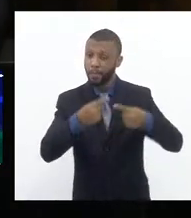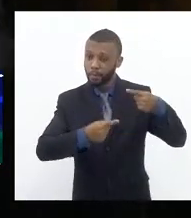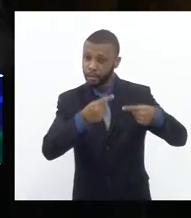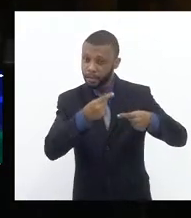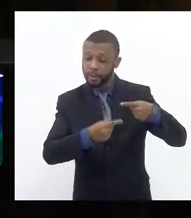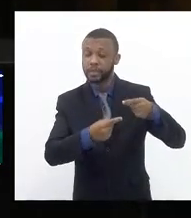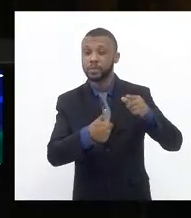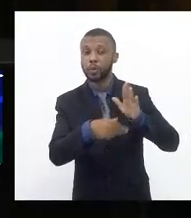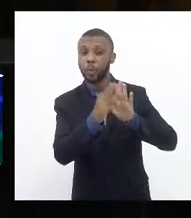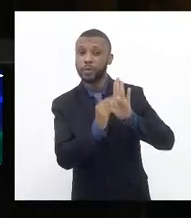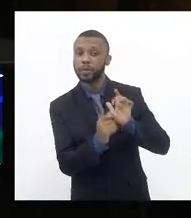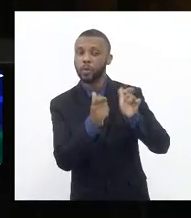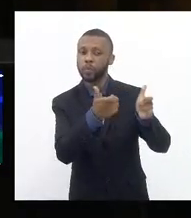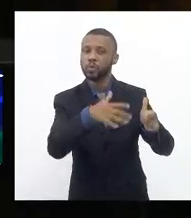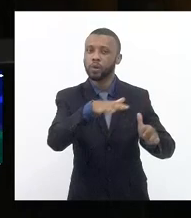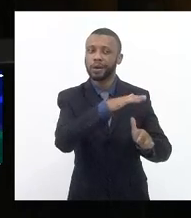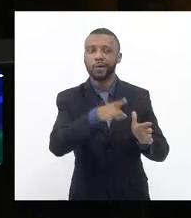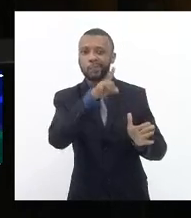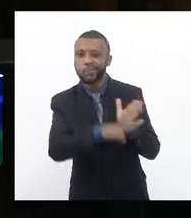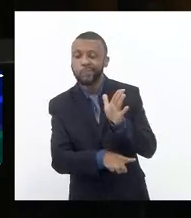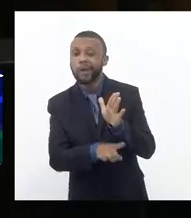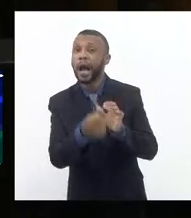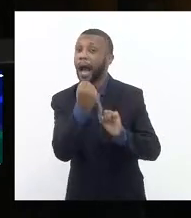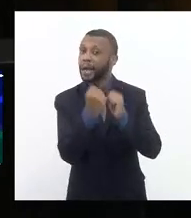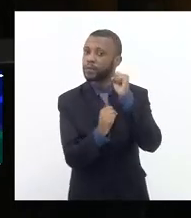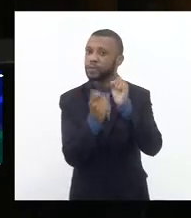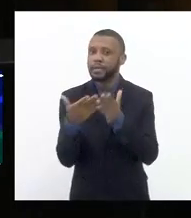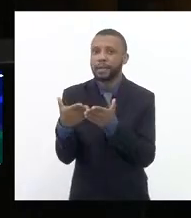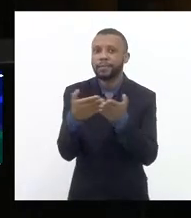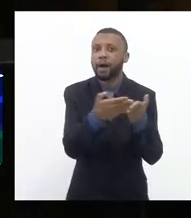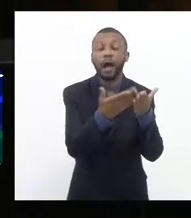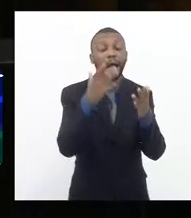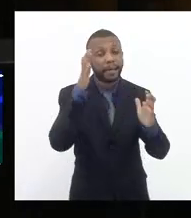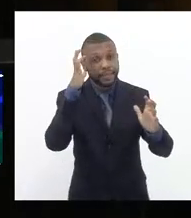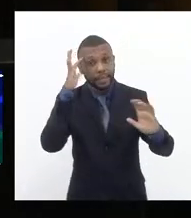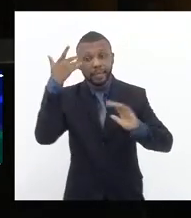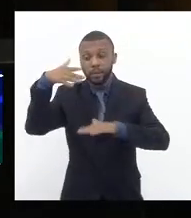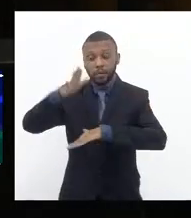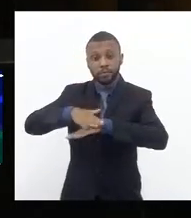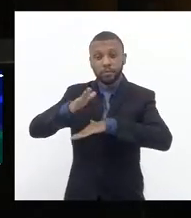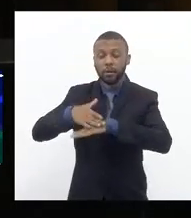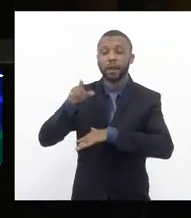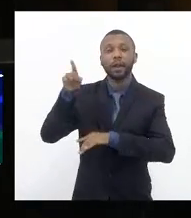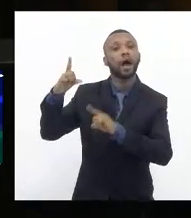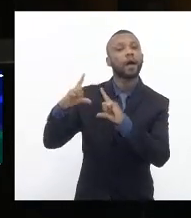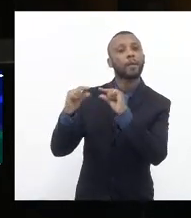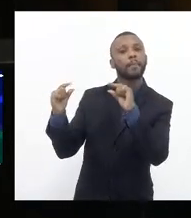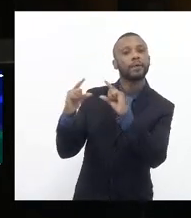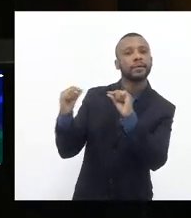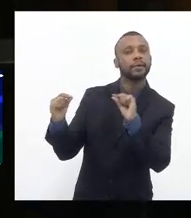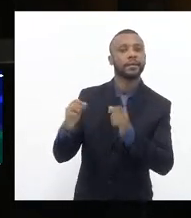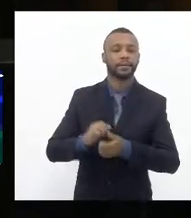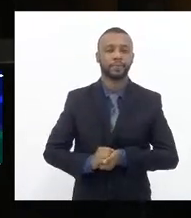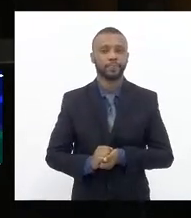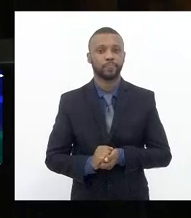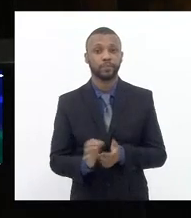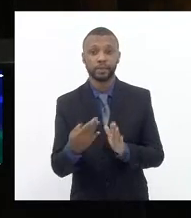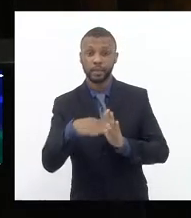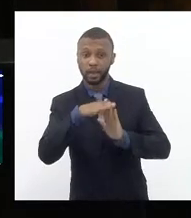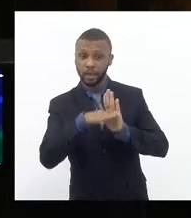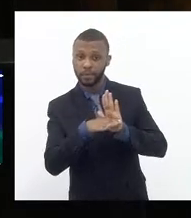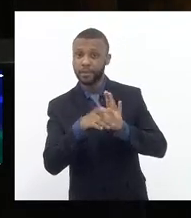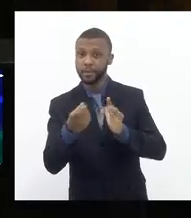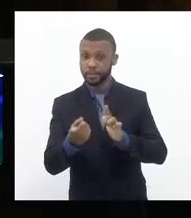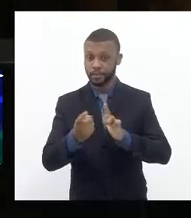de novo a indústria naval do Rio de Janeiro, tudo decisão que vem de Brasília. Na lista de devedores